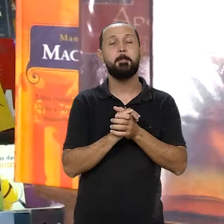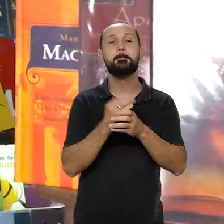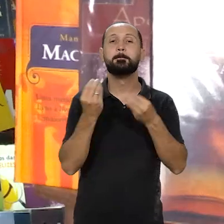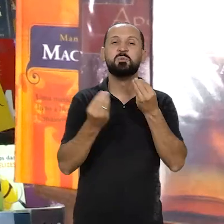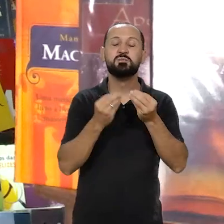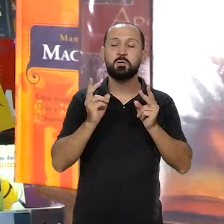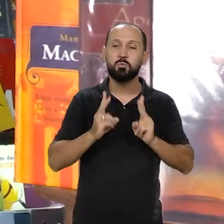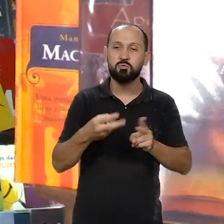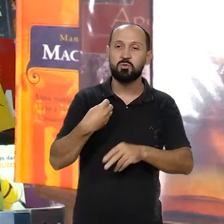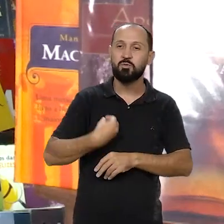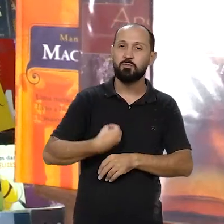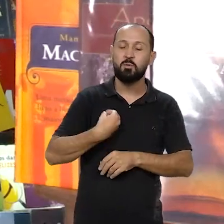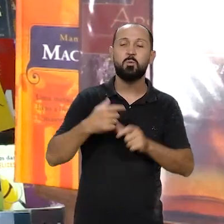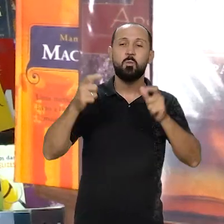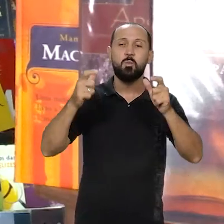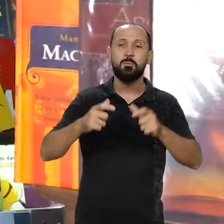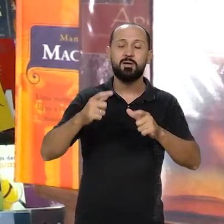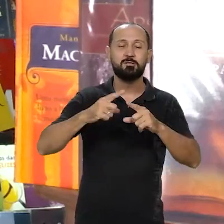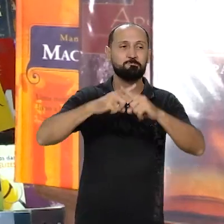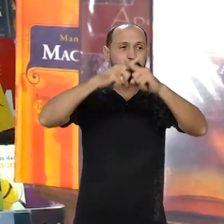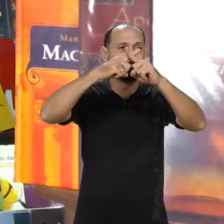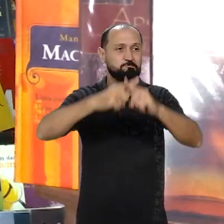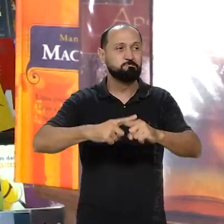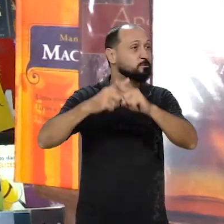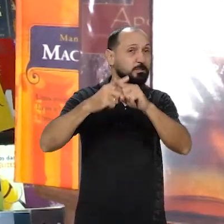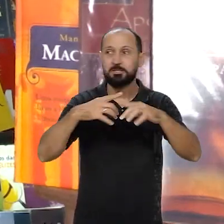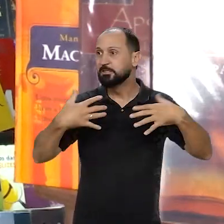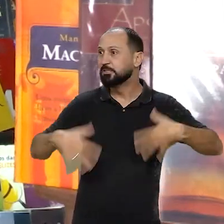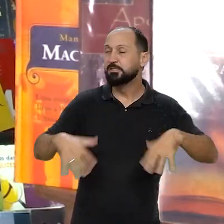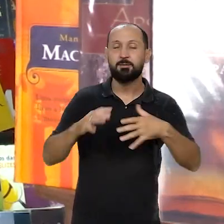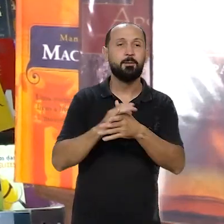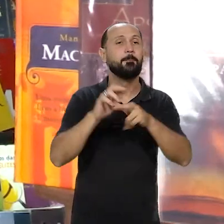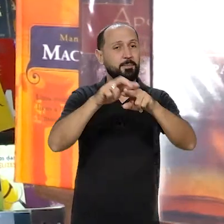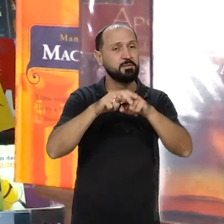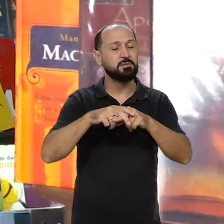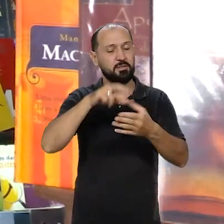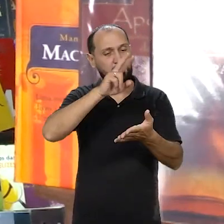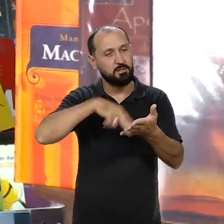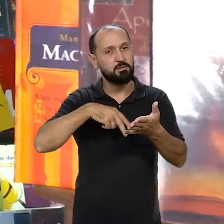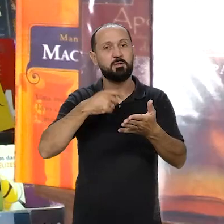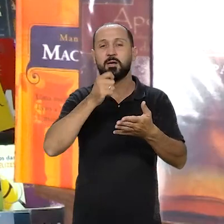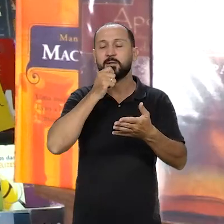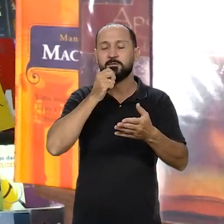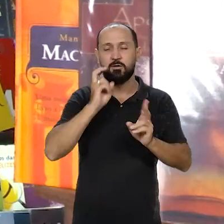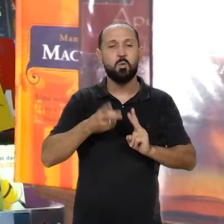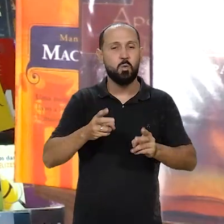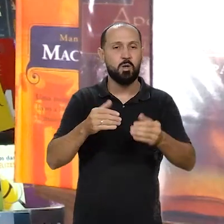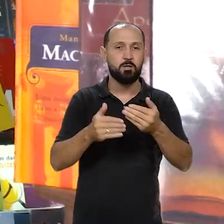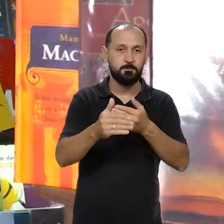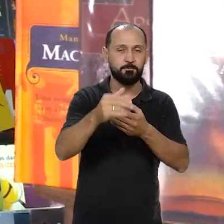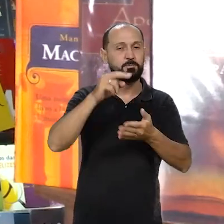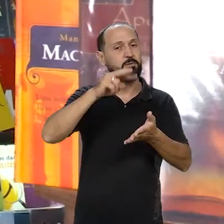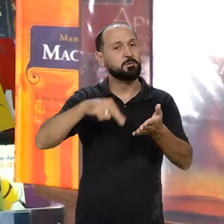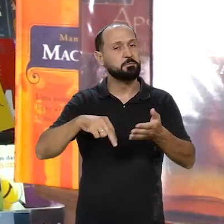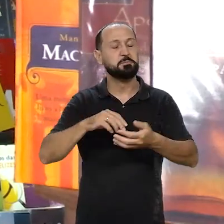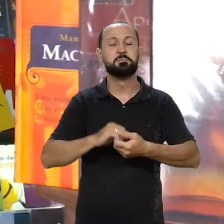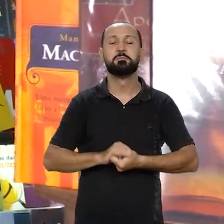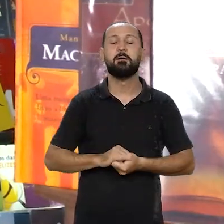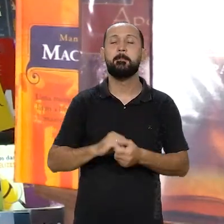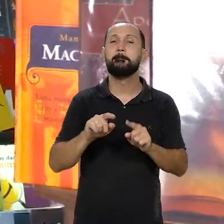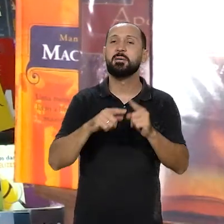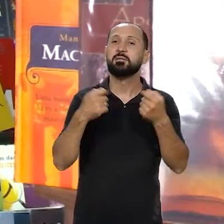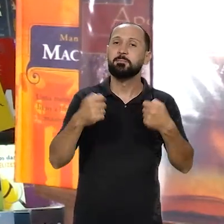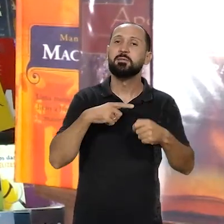que é você sobreviver a um ambiente de disputa. Por isso que ele é um livro ainda lido, e eu acredito que ele vai continuar sendo